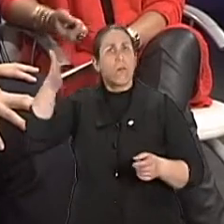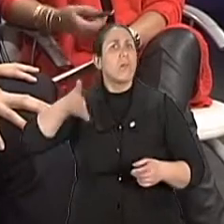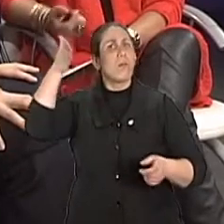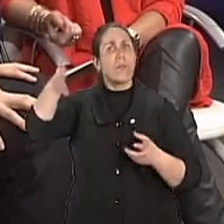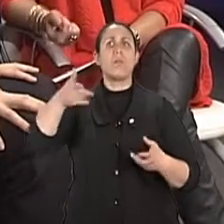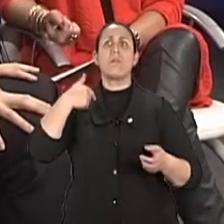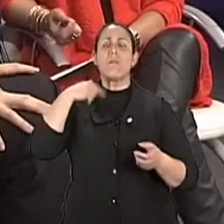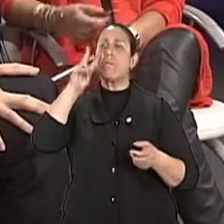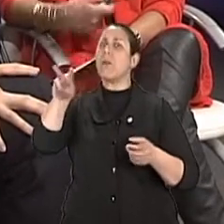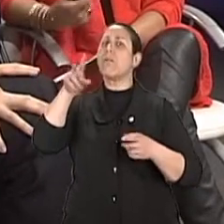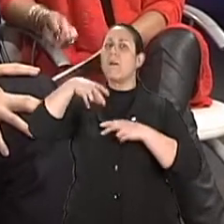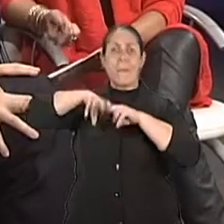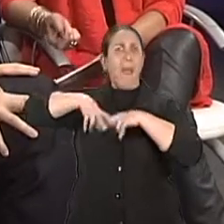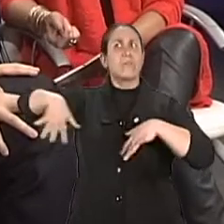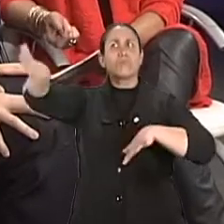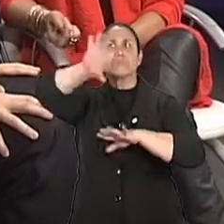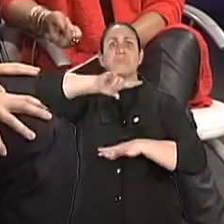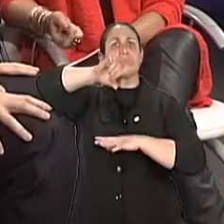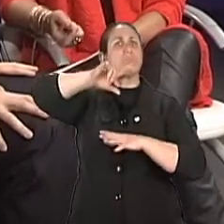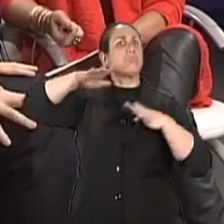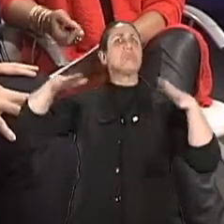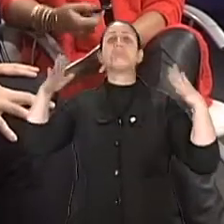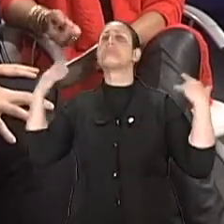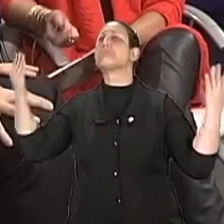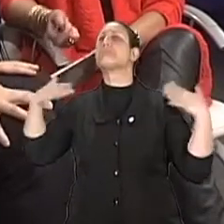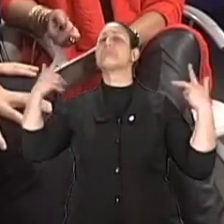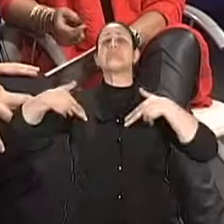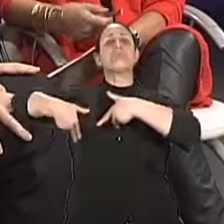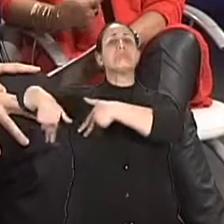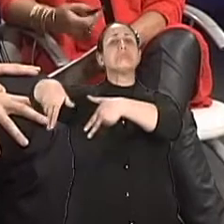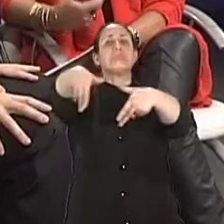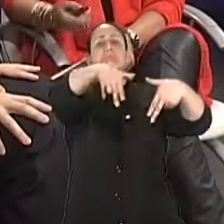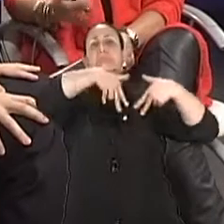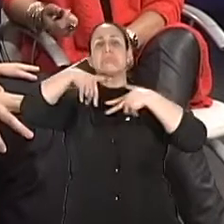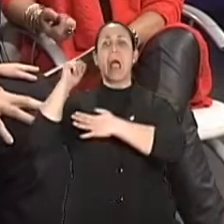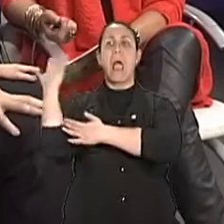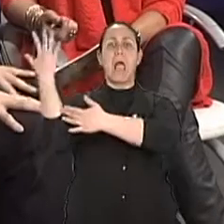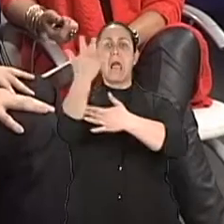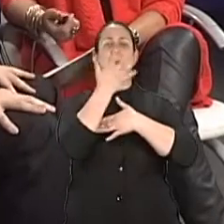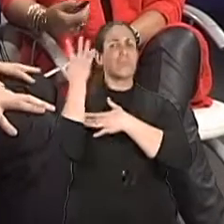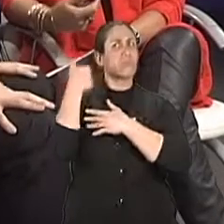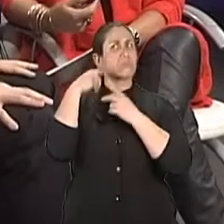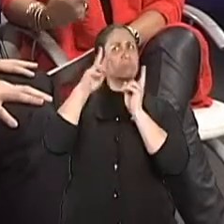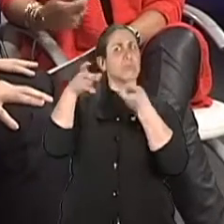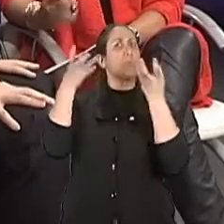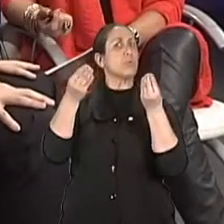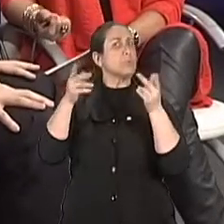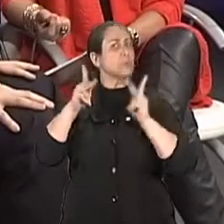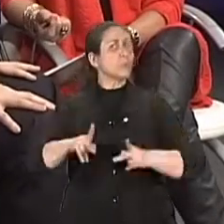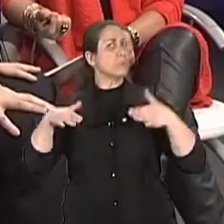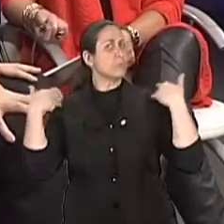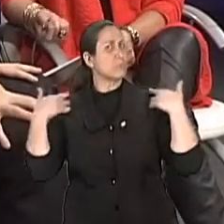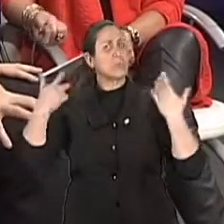nos parques de manhã, quando sai para caminhar, ou de tarde, mais no, da parte das 4 horas, tem muita gente caminhando.